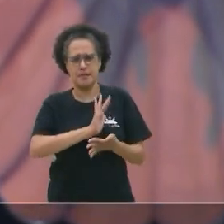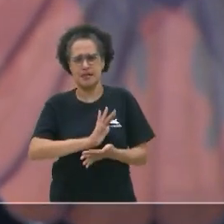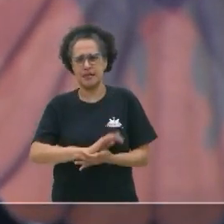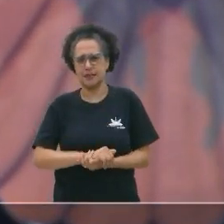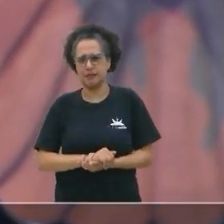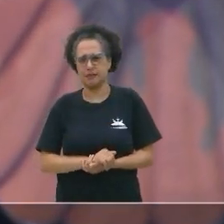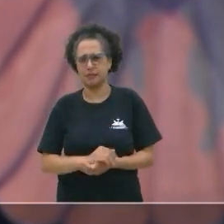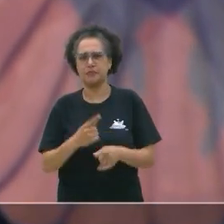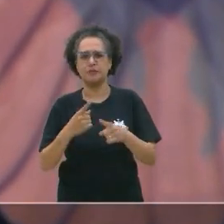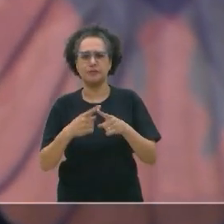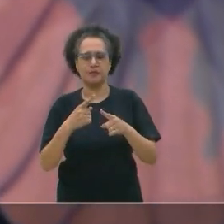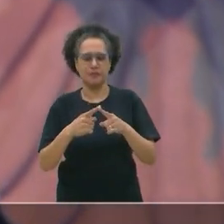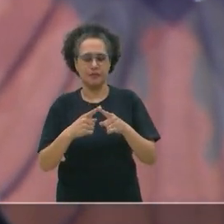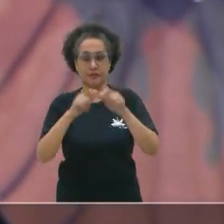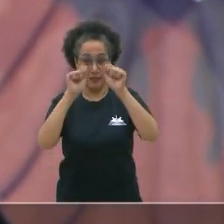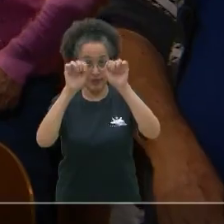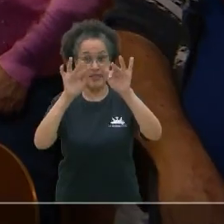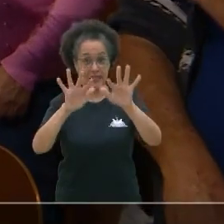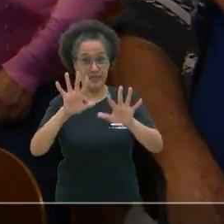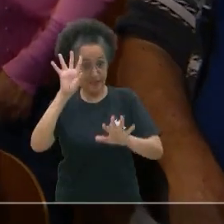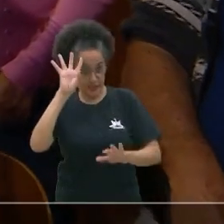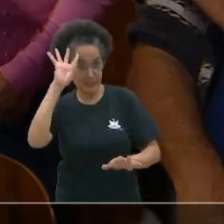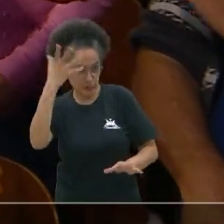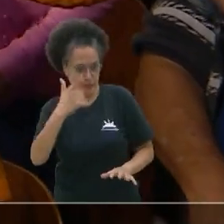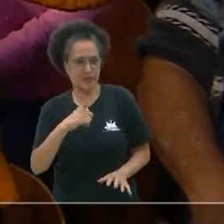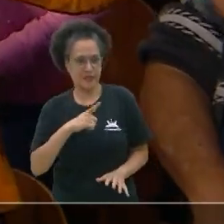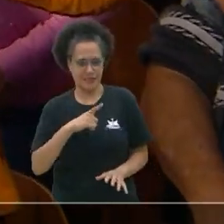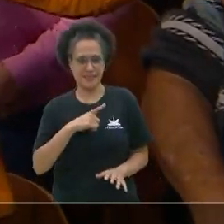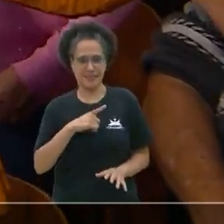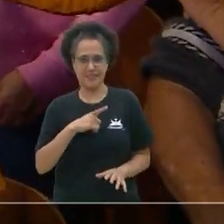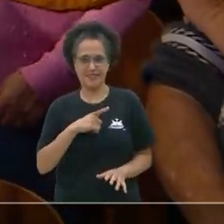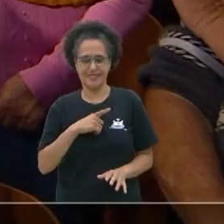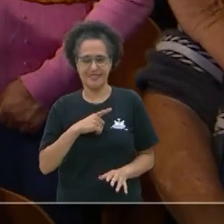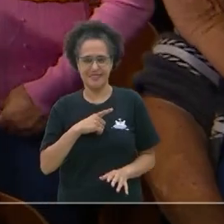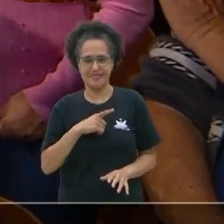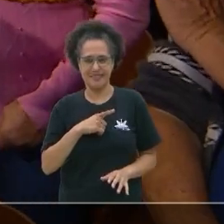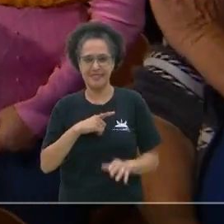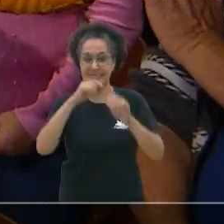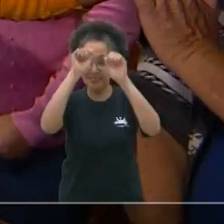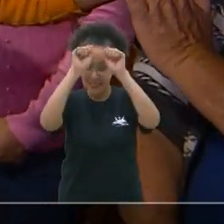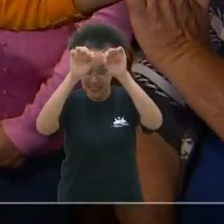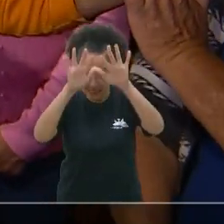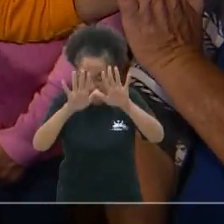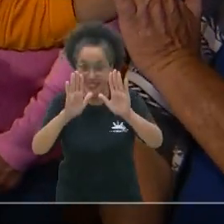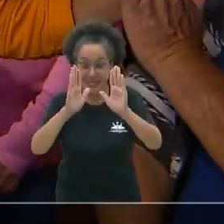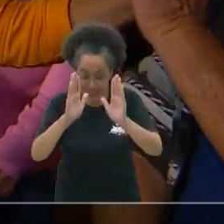porque a graça vai acontecer. A graça já está acontecendo.